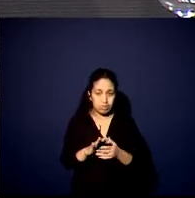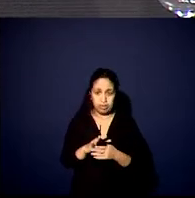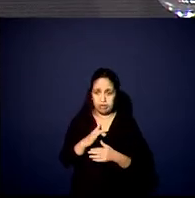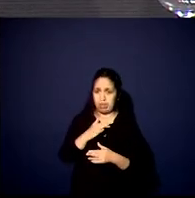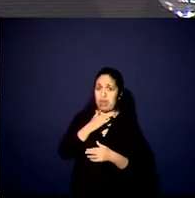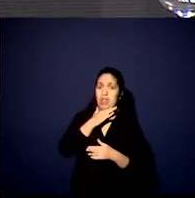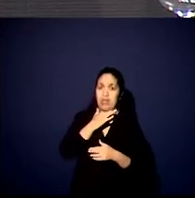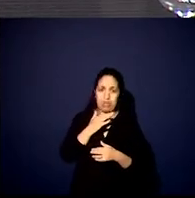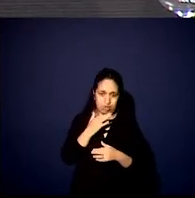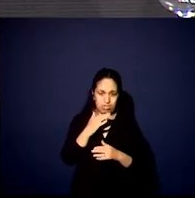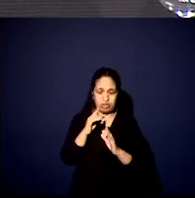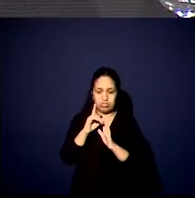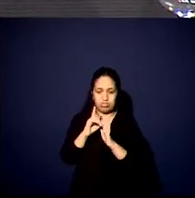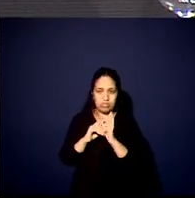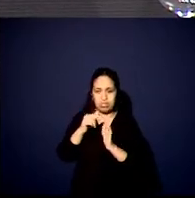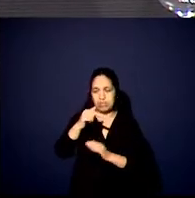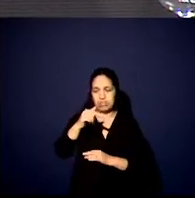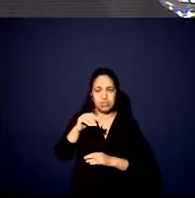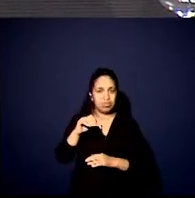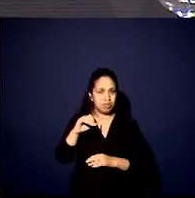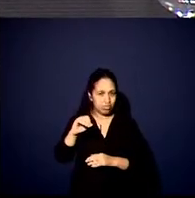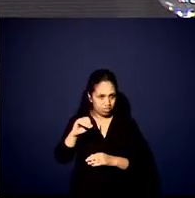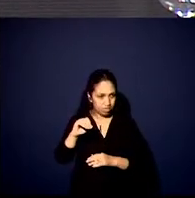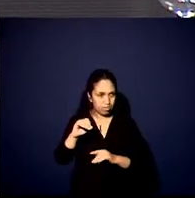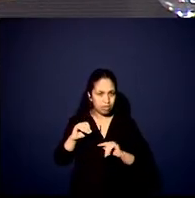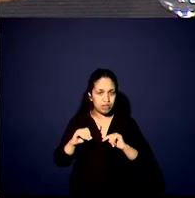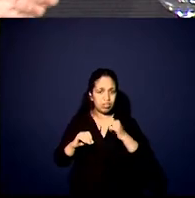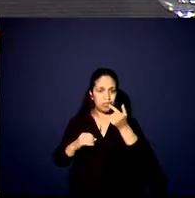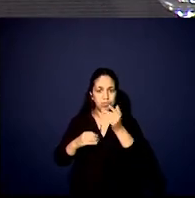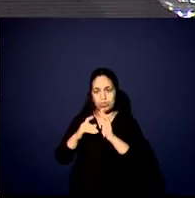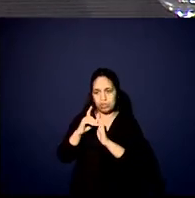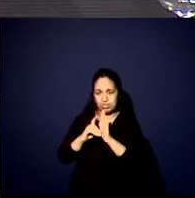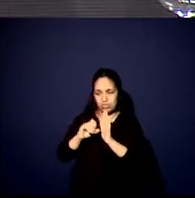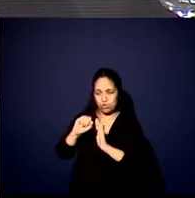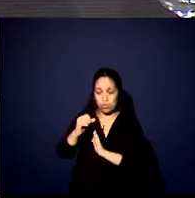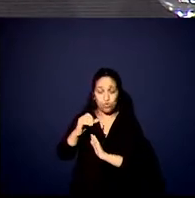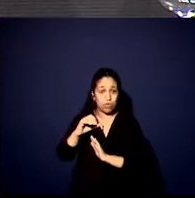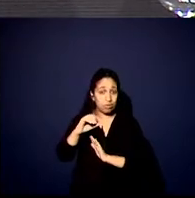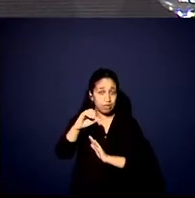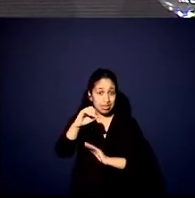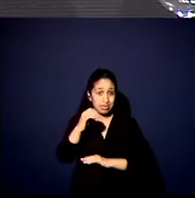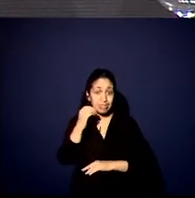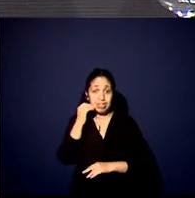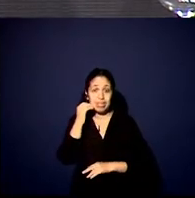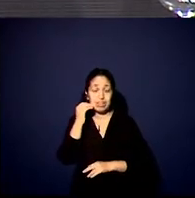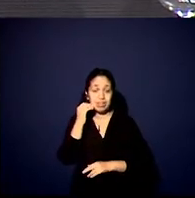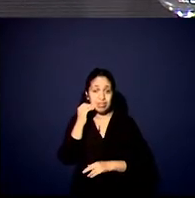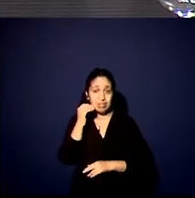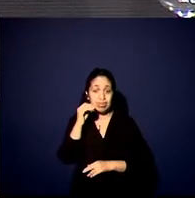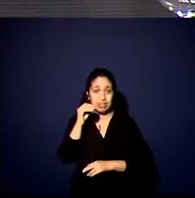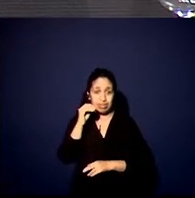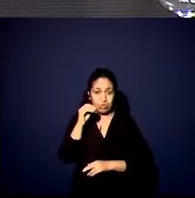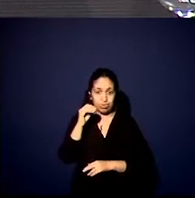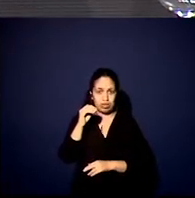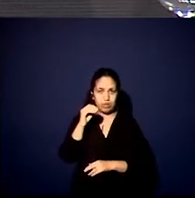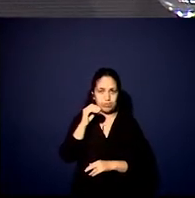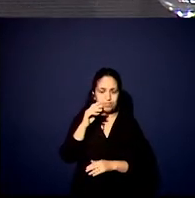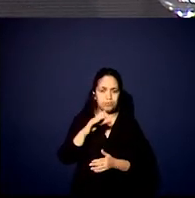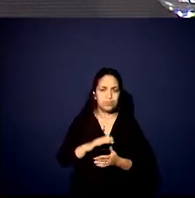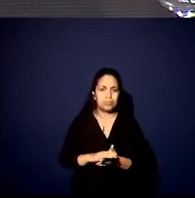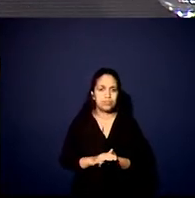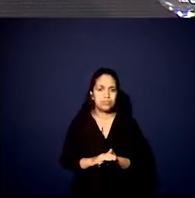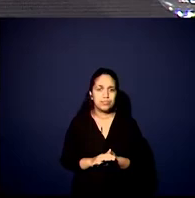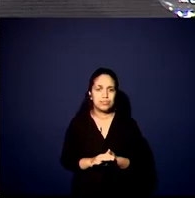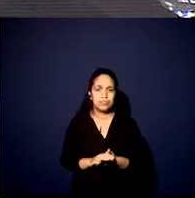crise da década de 70 na década de 80 uma tentativa patriótica de